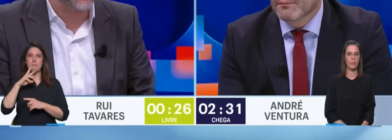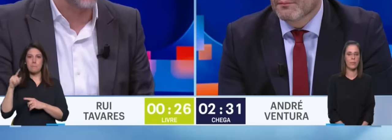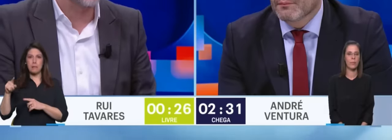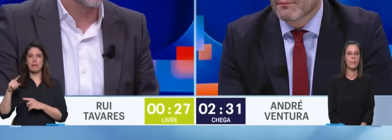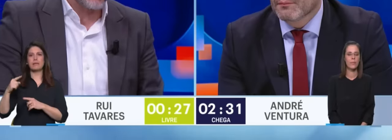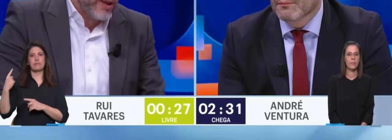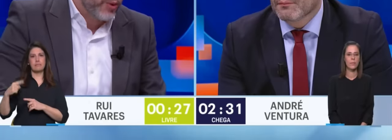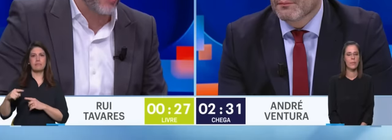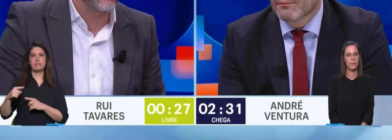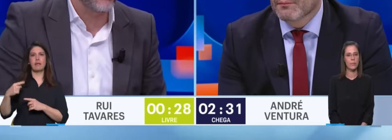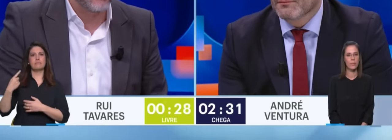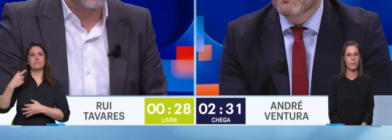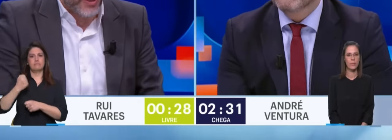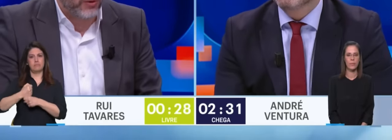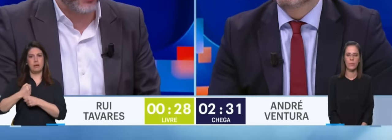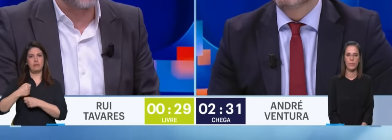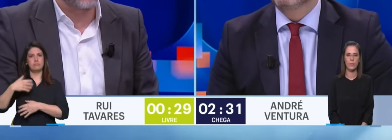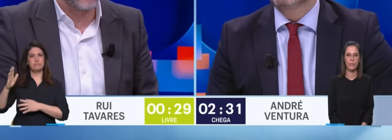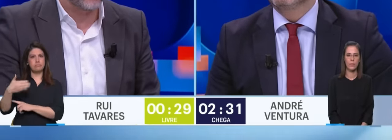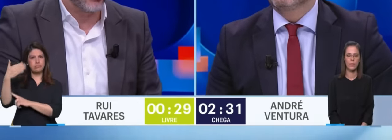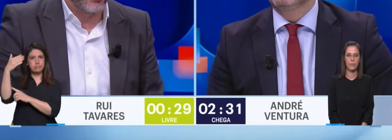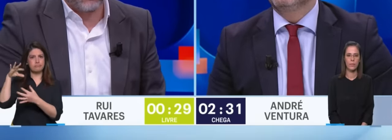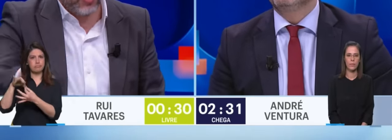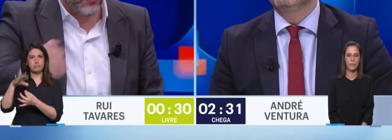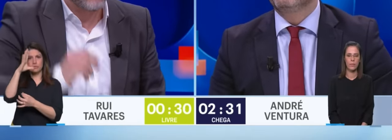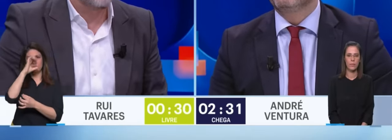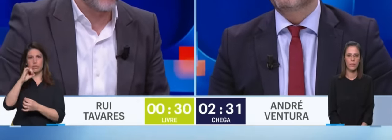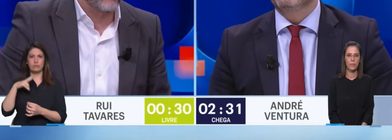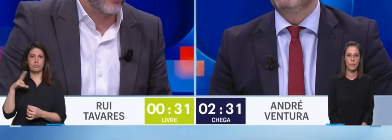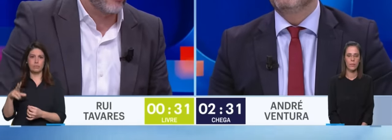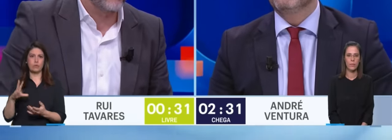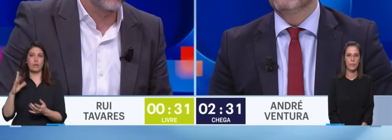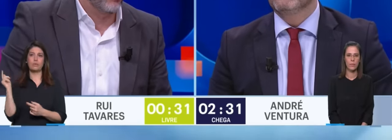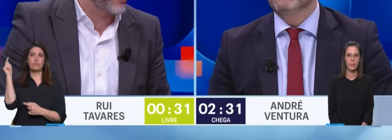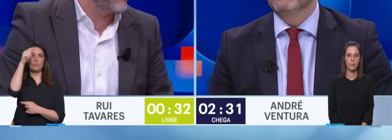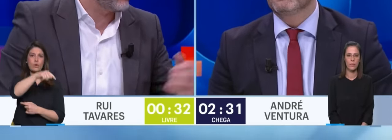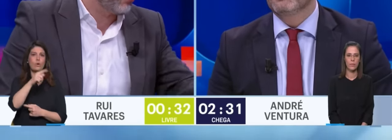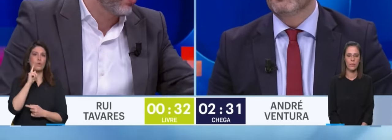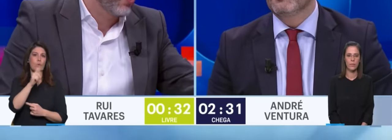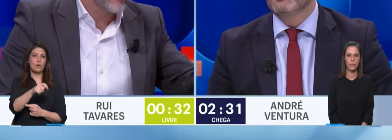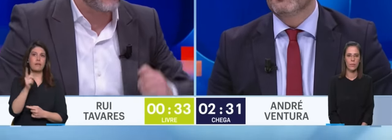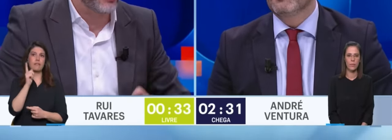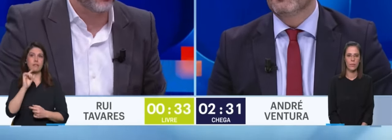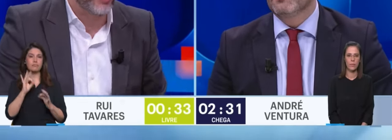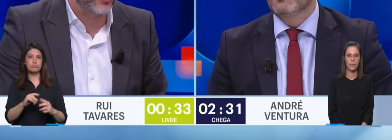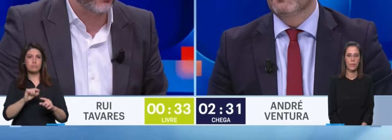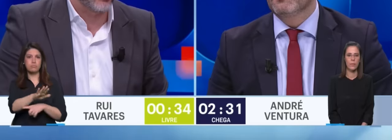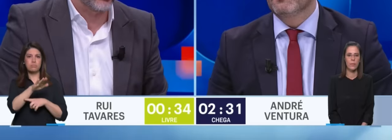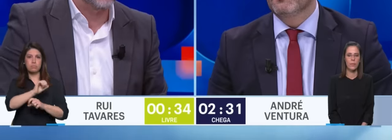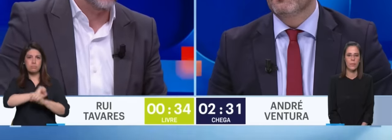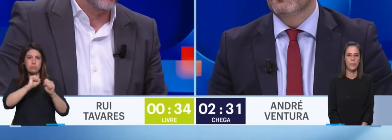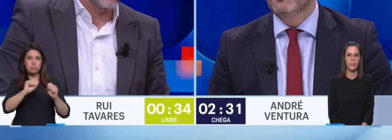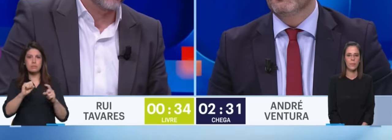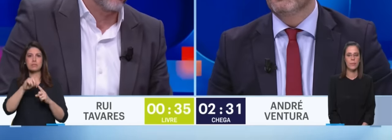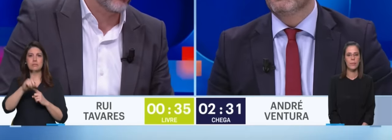direito a tê-la é diplomata serve o estado português quando vai à Ucrânia dia de bombardeamento quando retira portugueses de zonas